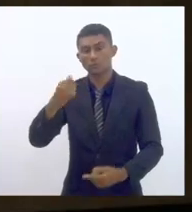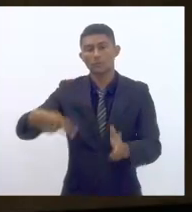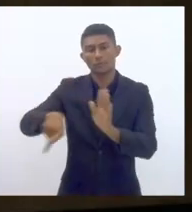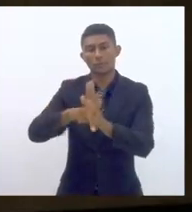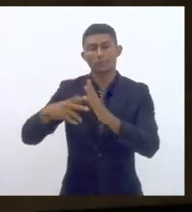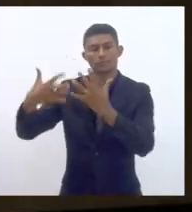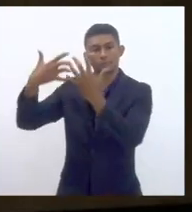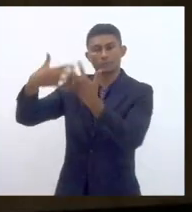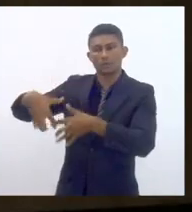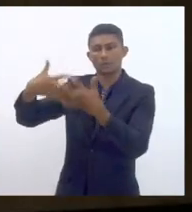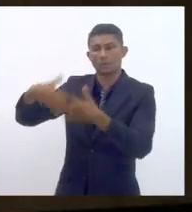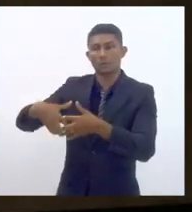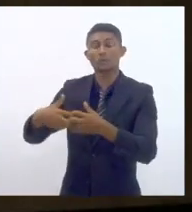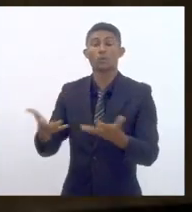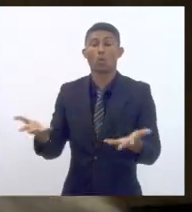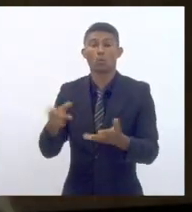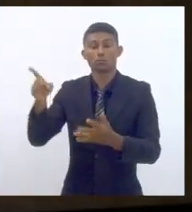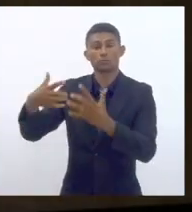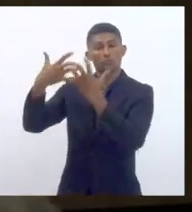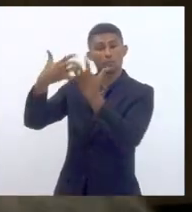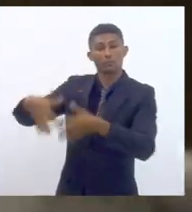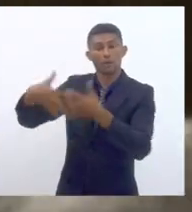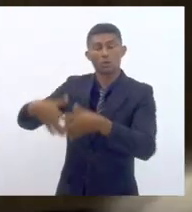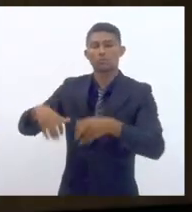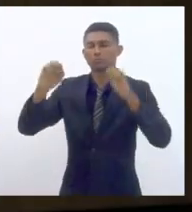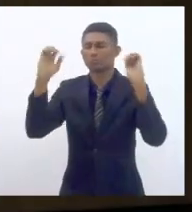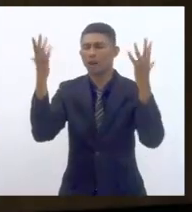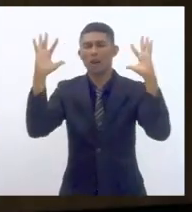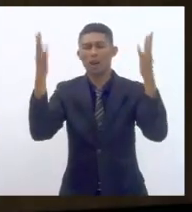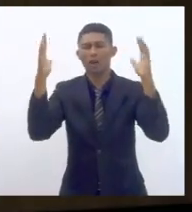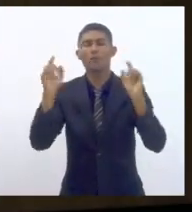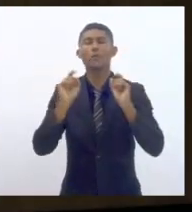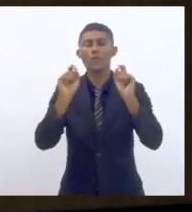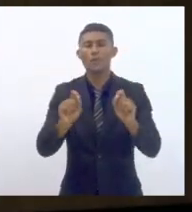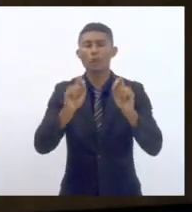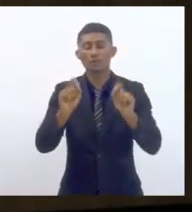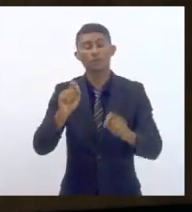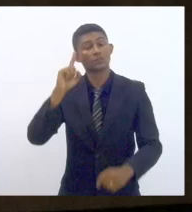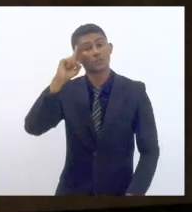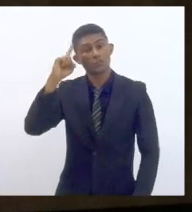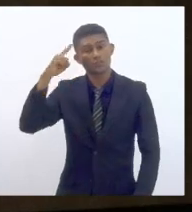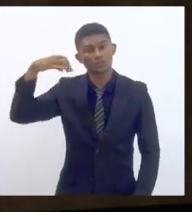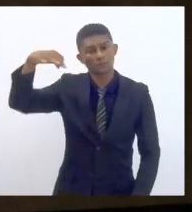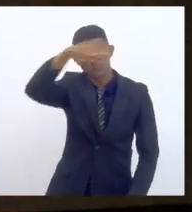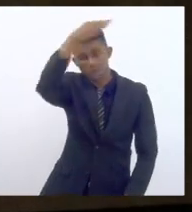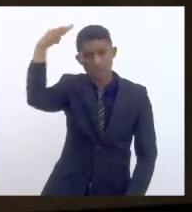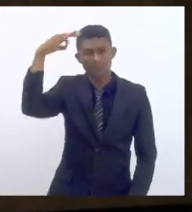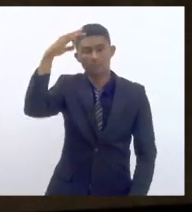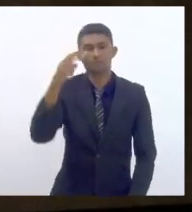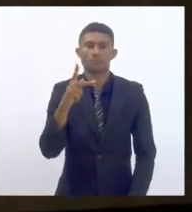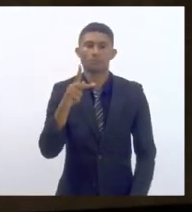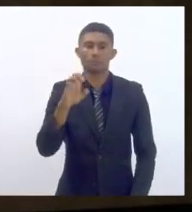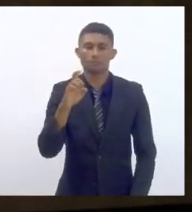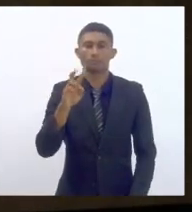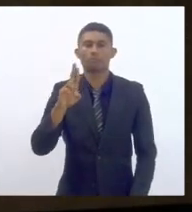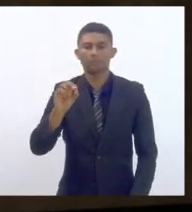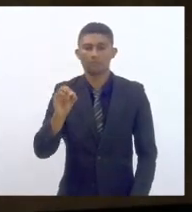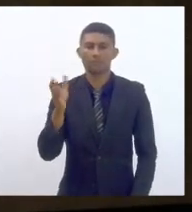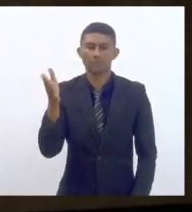Petrópolis. Hoje, Petrópolis está comemorando o dia do seu padroeiro, que é o dia de São Pedro.